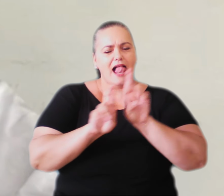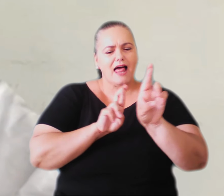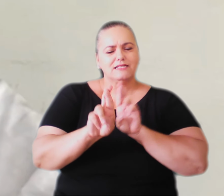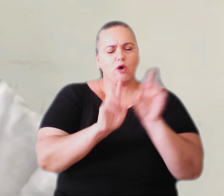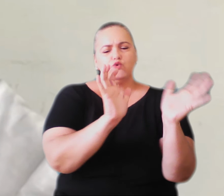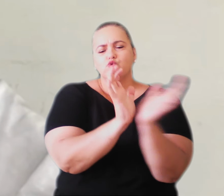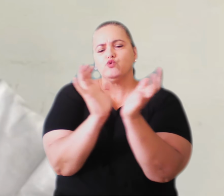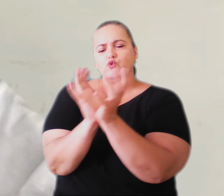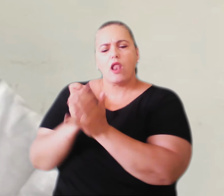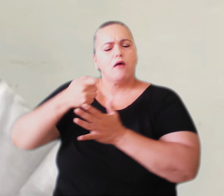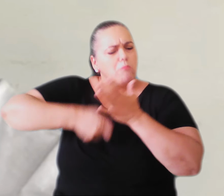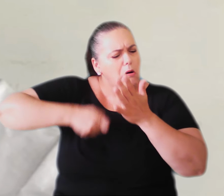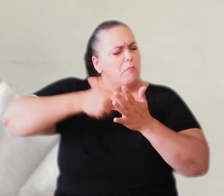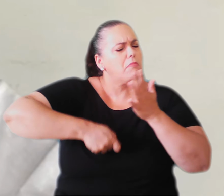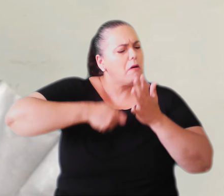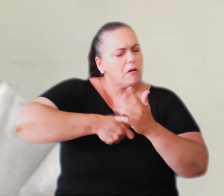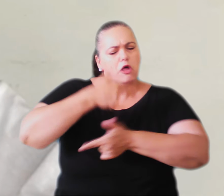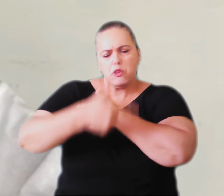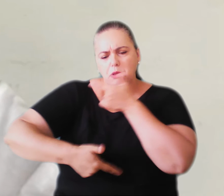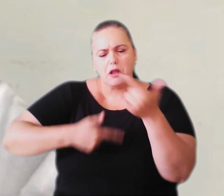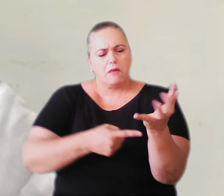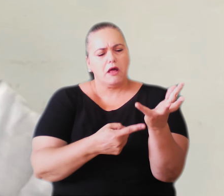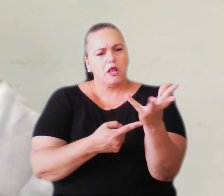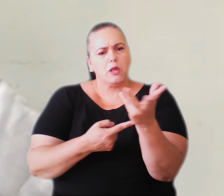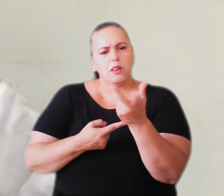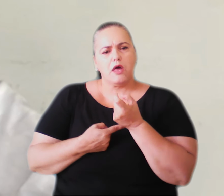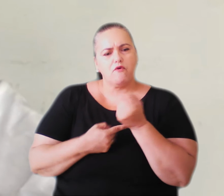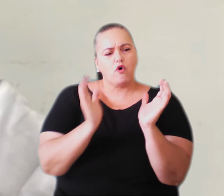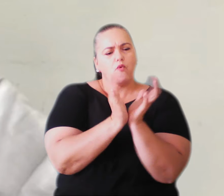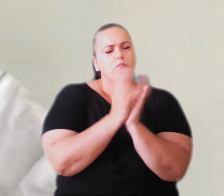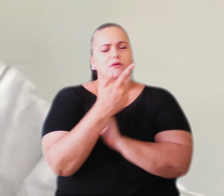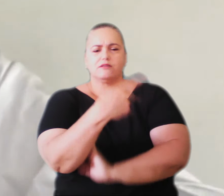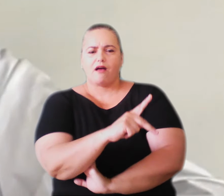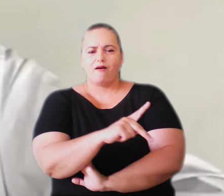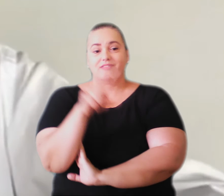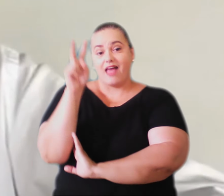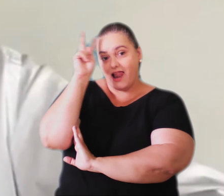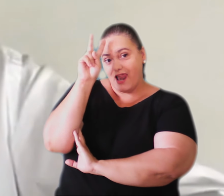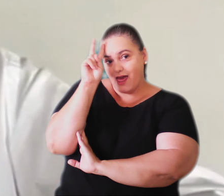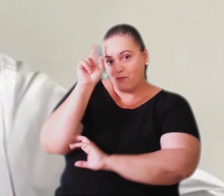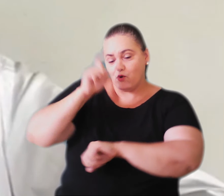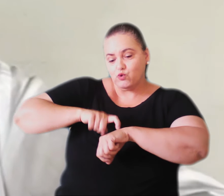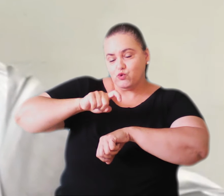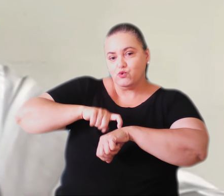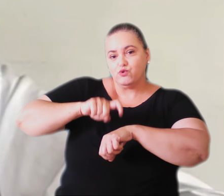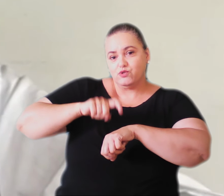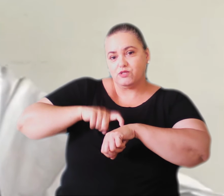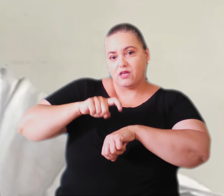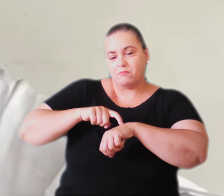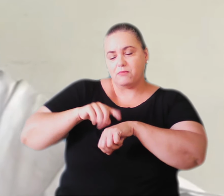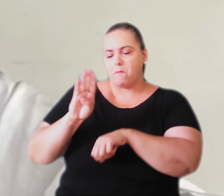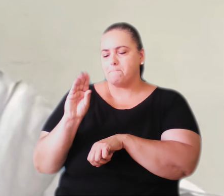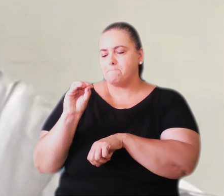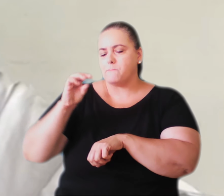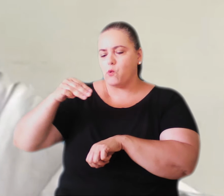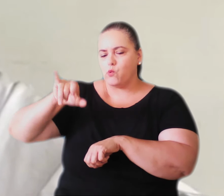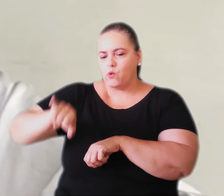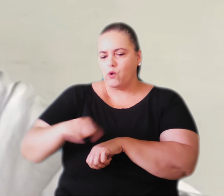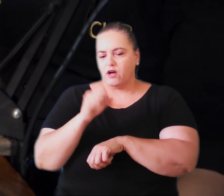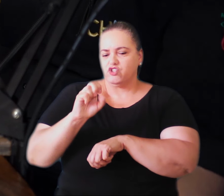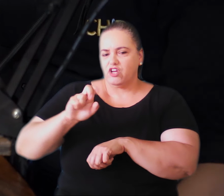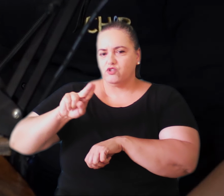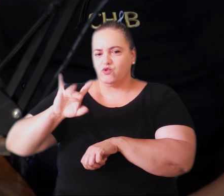colegas de luta, de trabalho, como é o caso de Chiquito Bordonei. Vocês devem lembrar os tempos do acorde em Bom Jesus, ainda no final